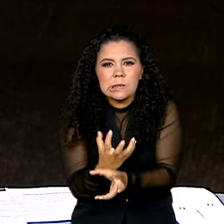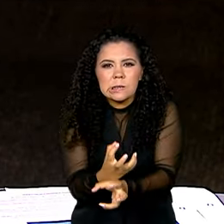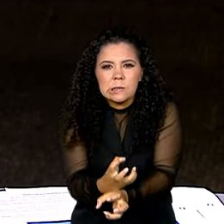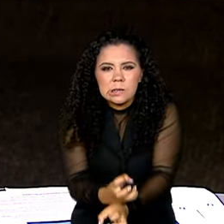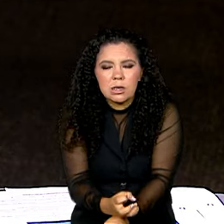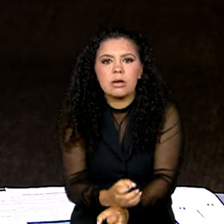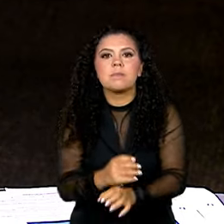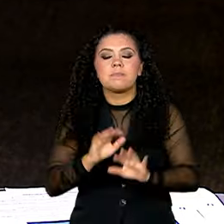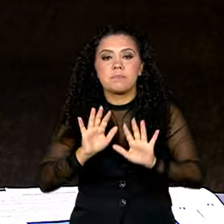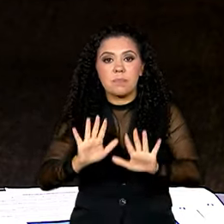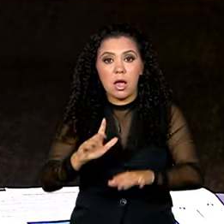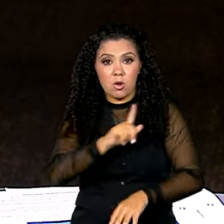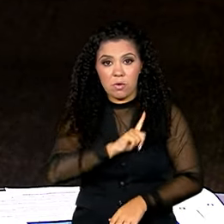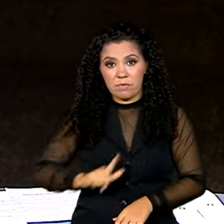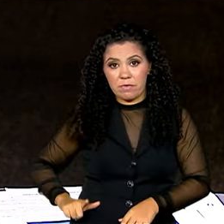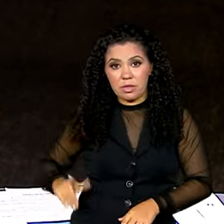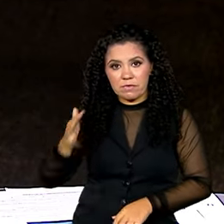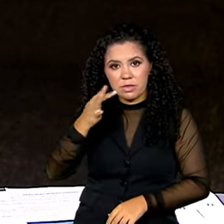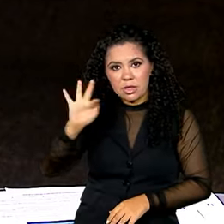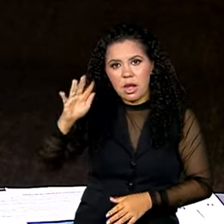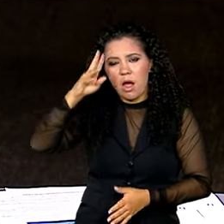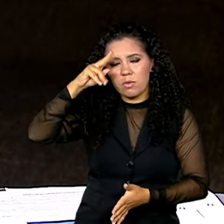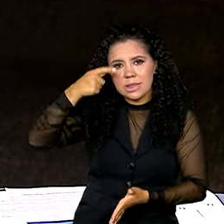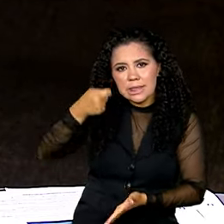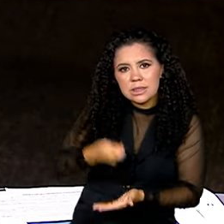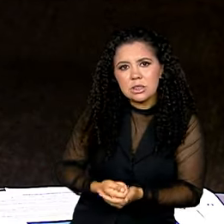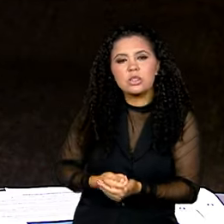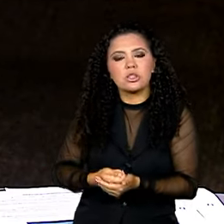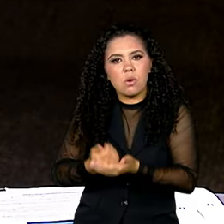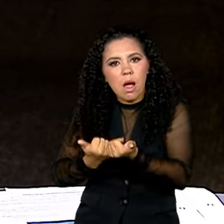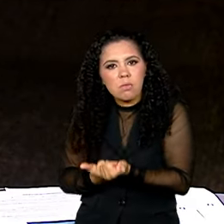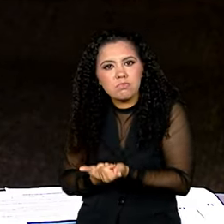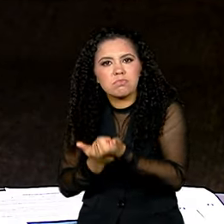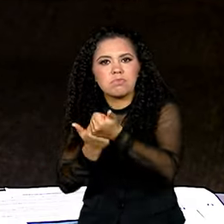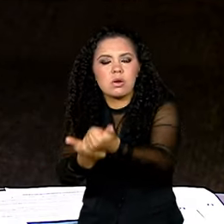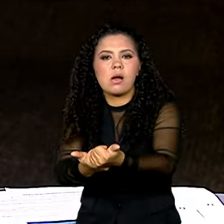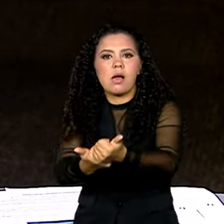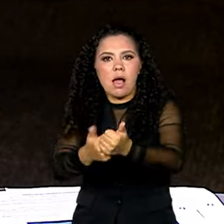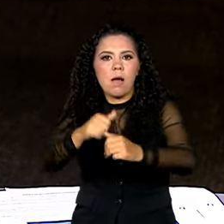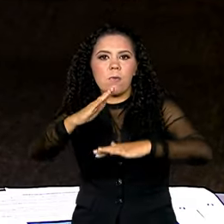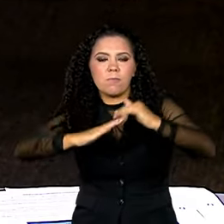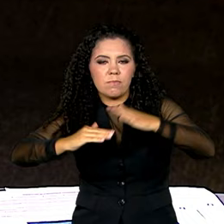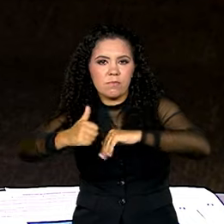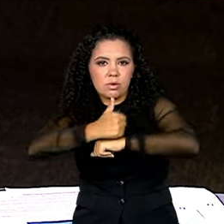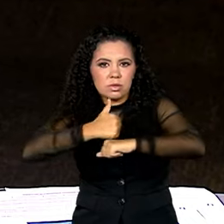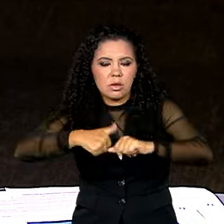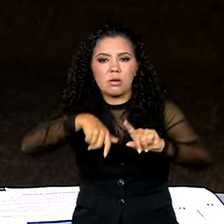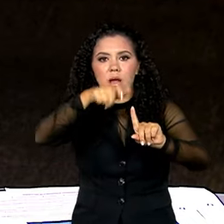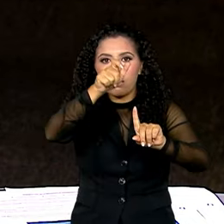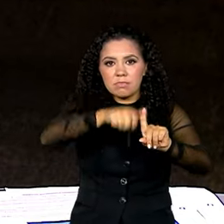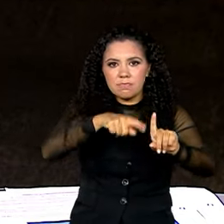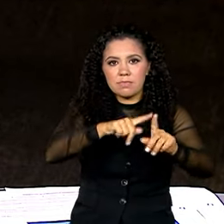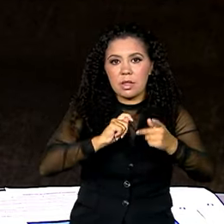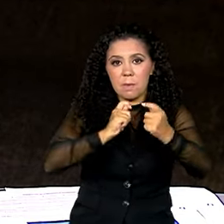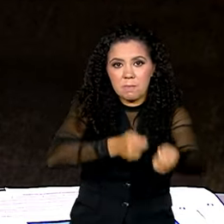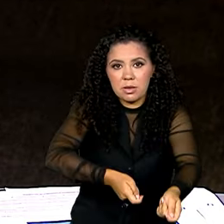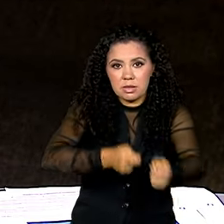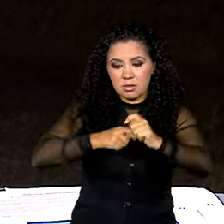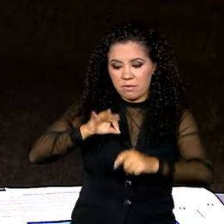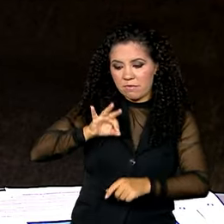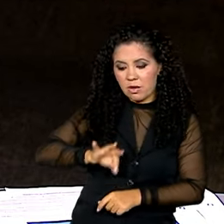estabeleceu, determinou, não é, decidiu auxiliar os pescadores com um auxílio no valor de R$ 2.600, ou